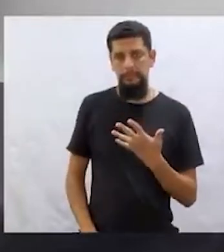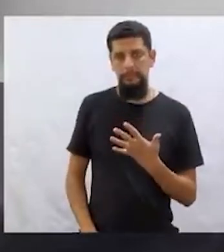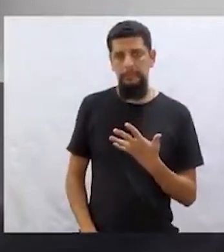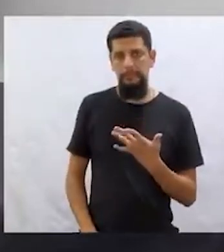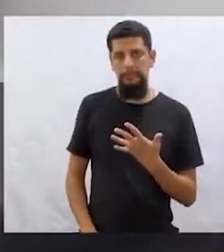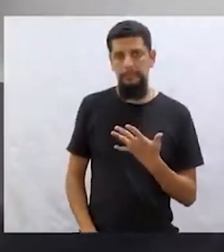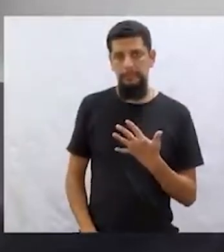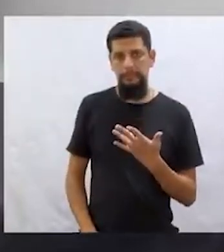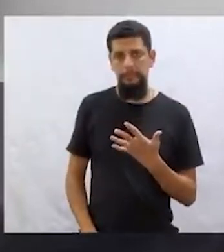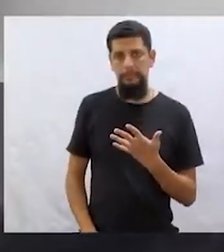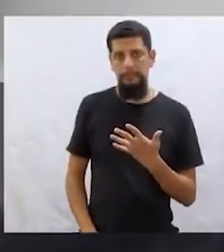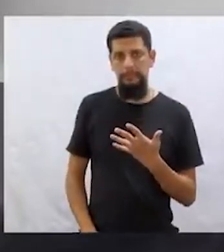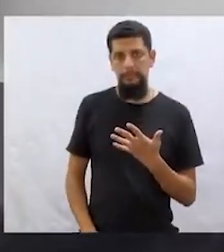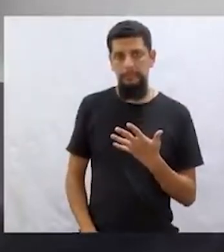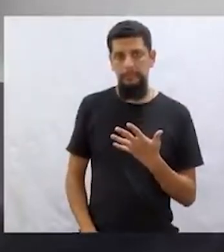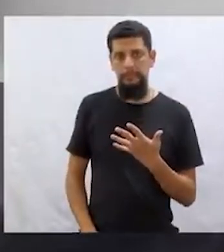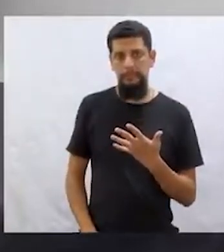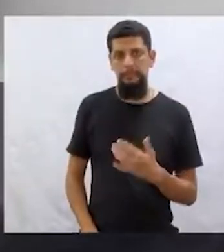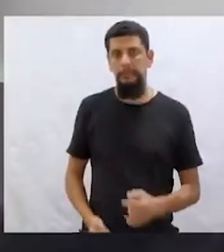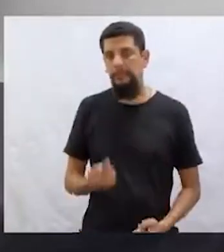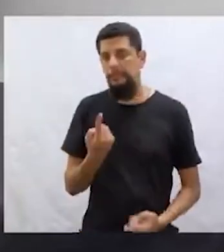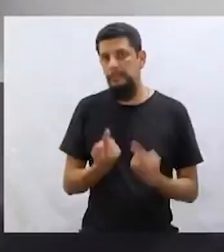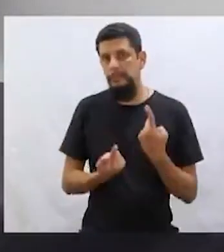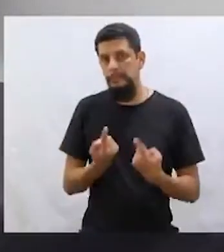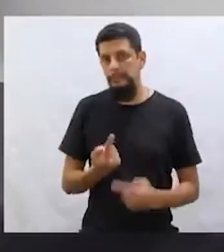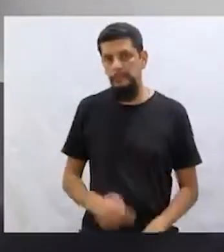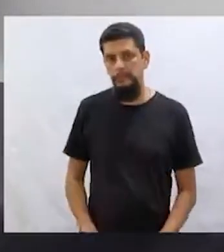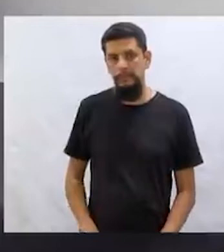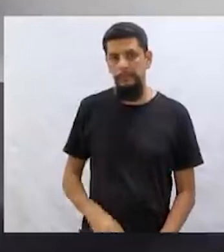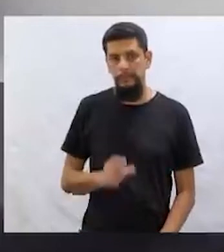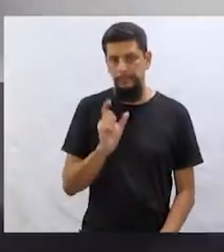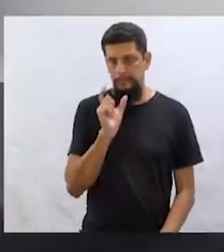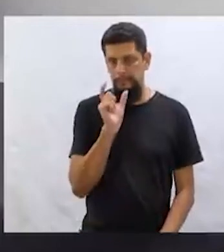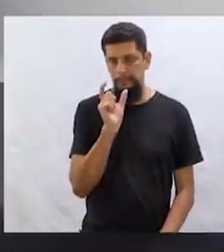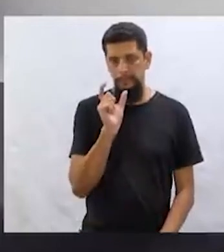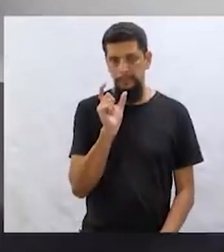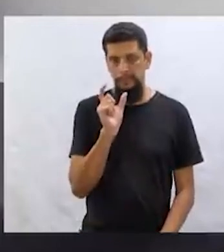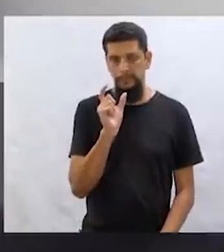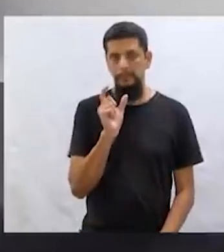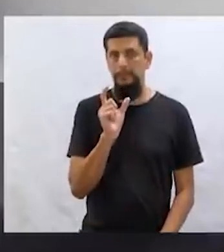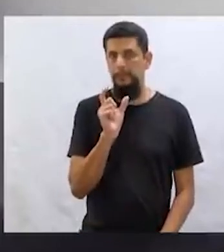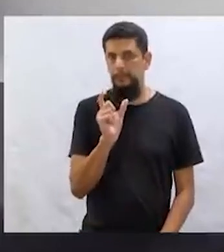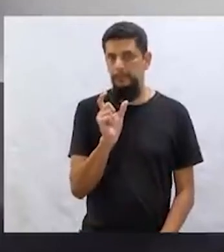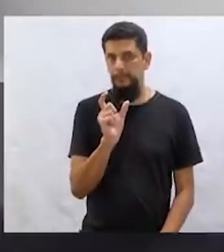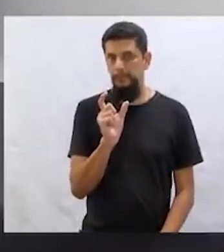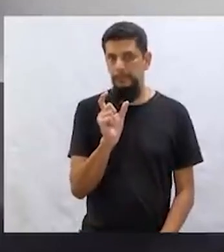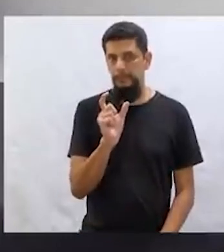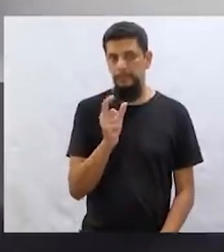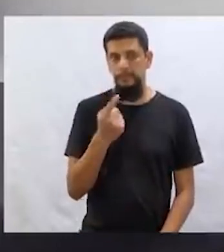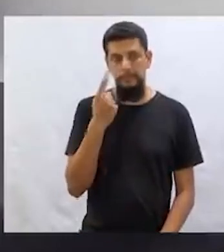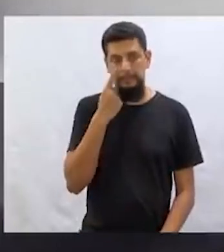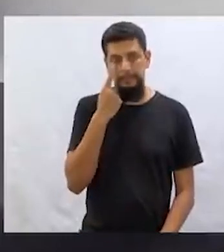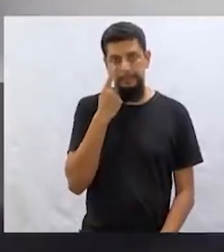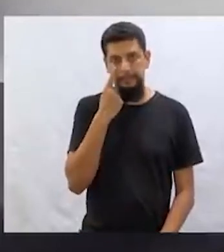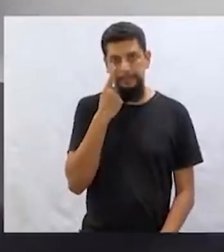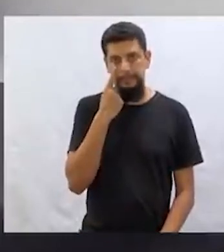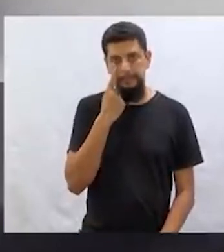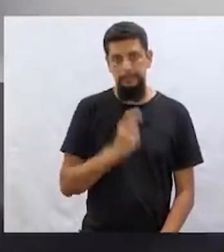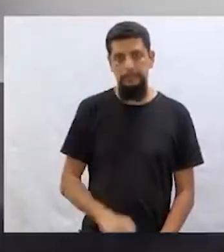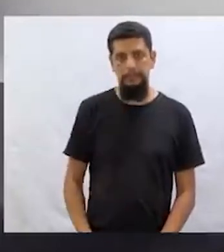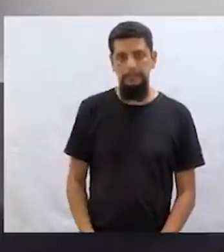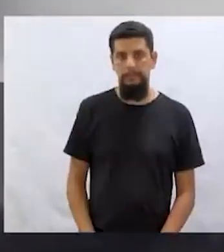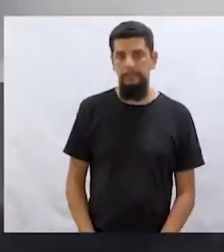1, 2, 3, 4, 5. Então, estão 5 dedos lá. E qual será desses números que é o número 5? Será que eles